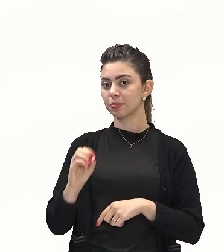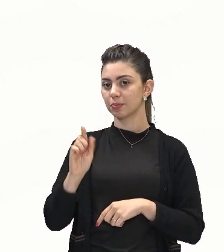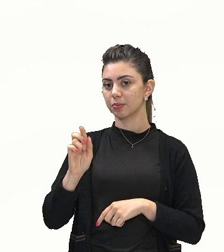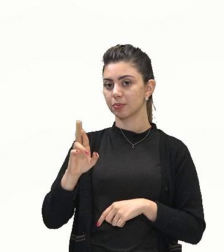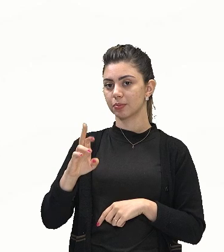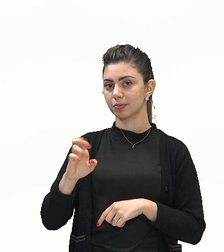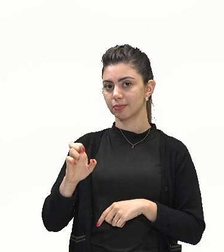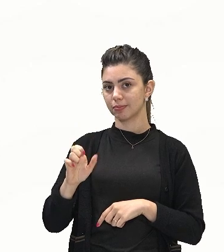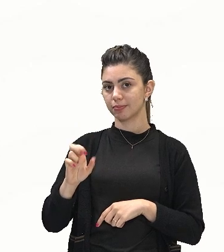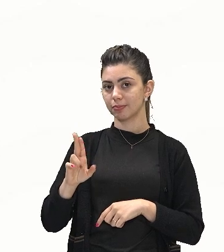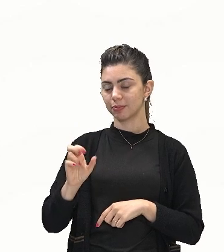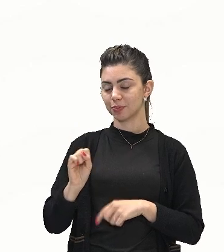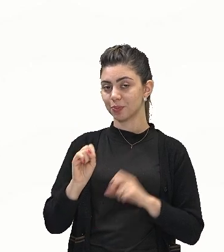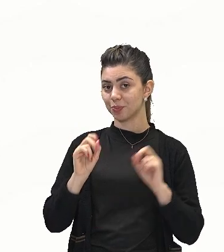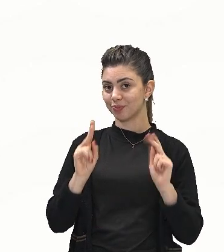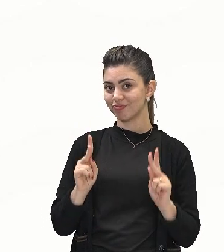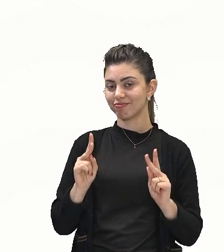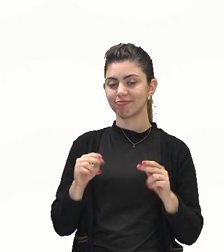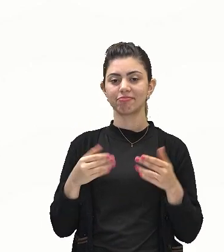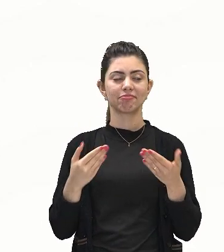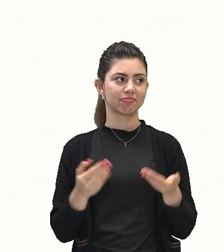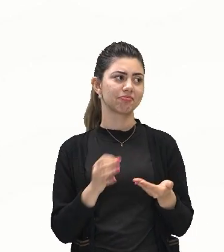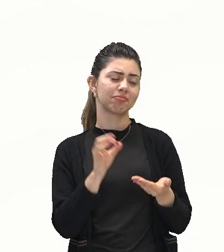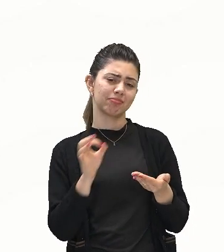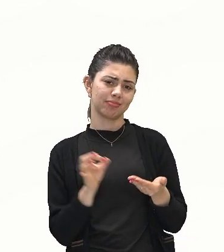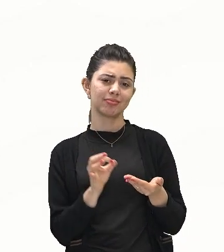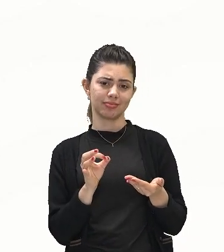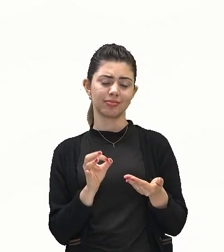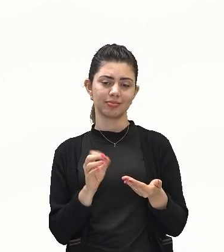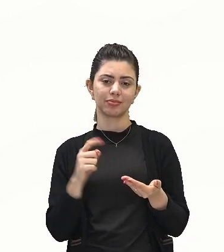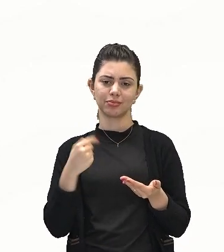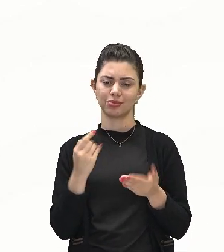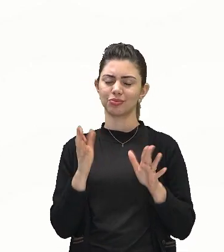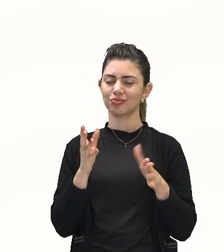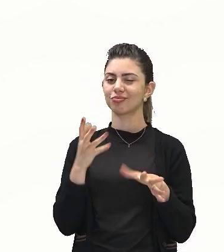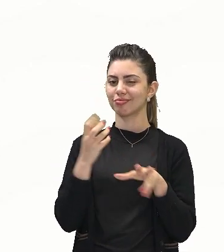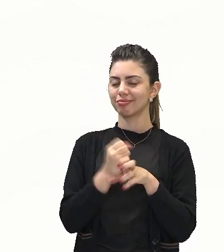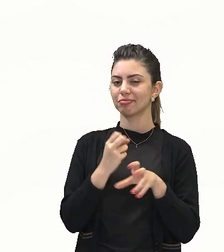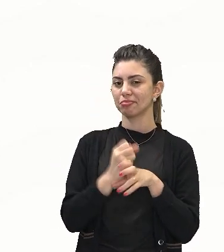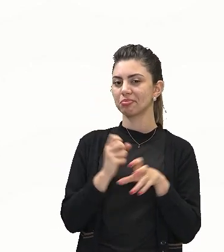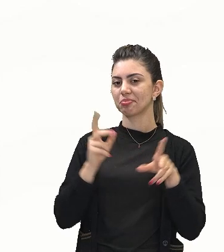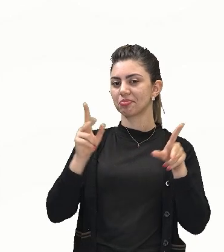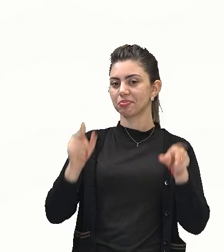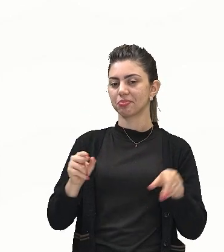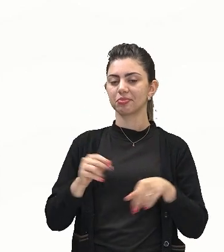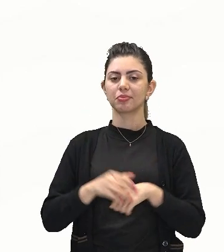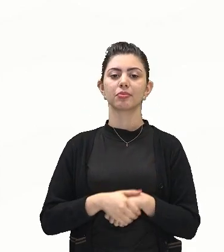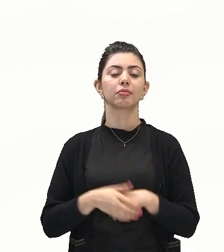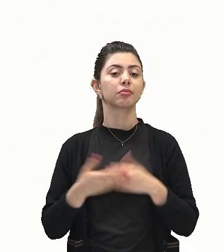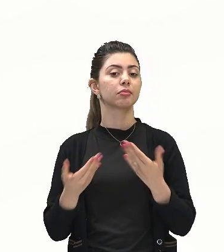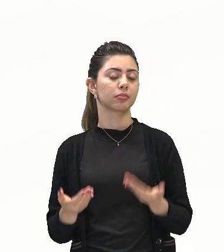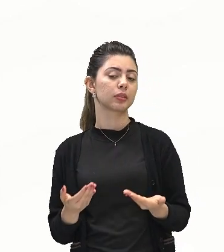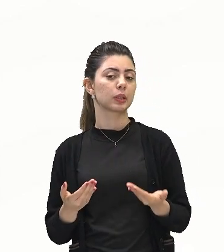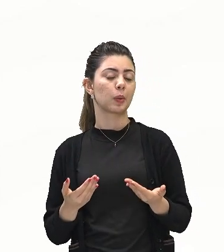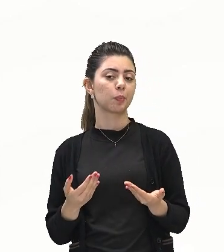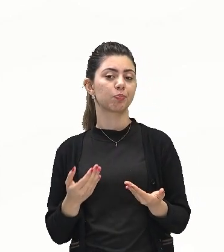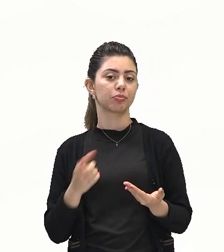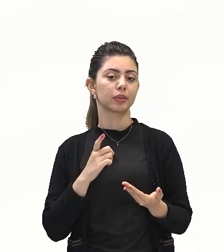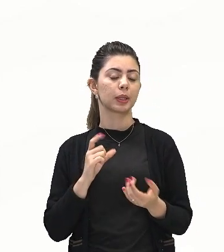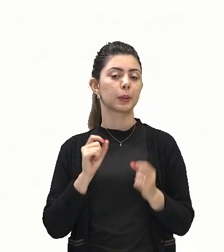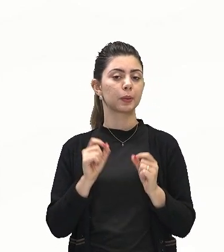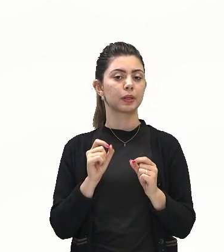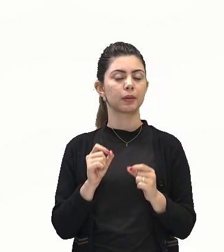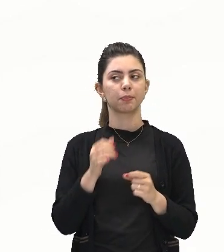Ok? É exatamente aqui o que nós calculamos. tá? E aí, de um